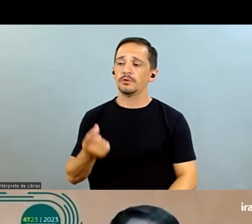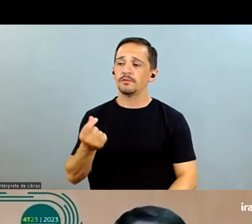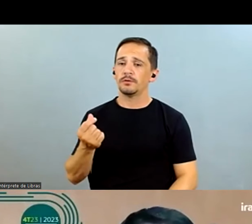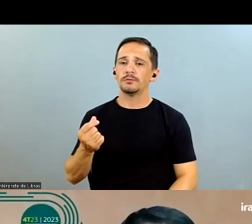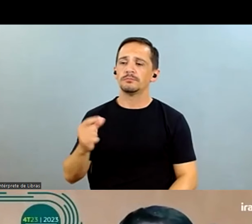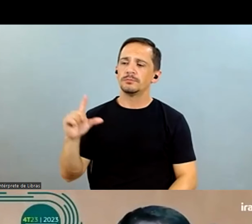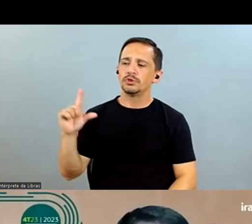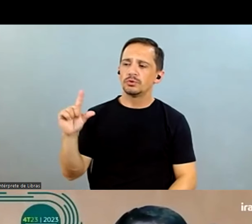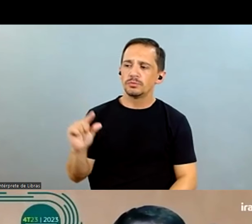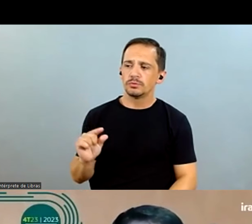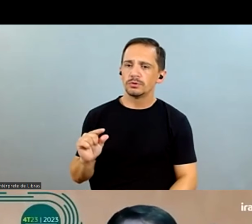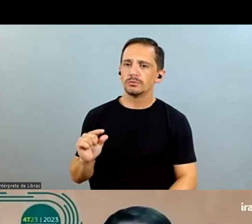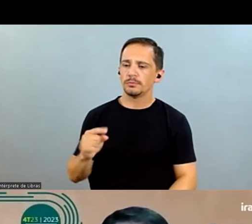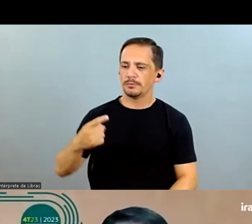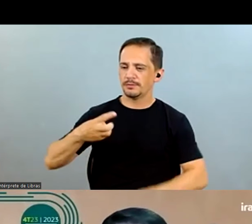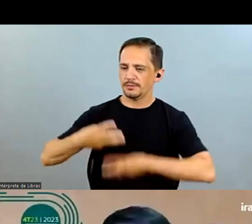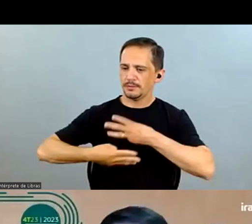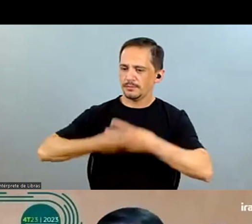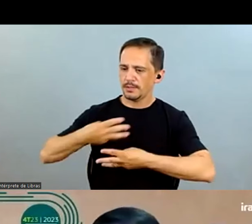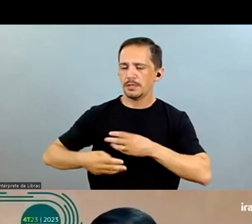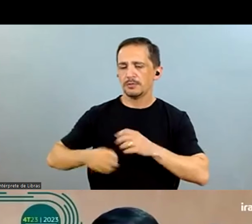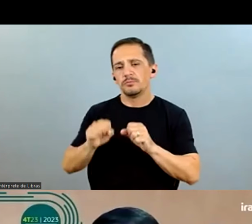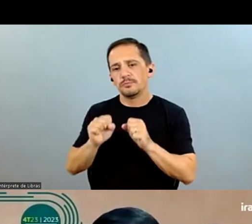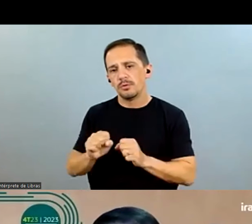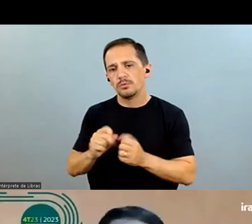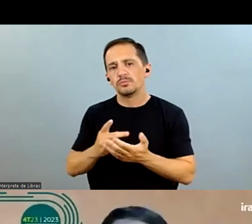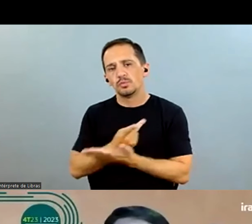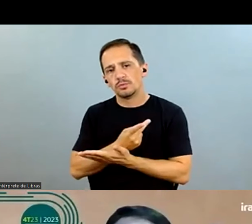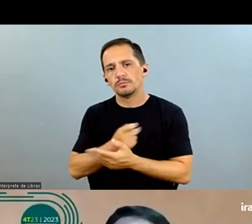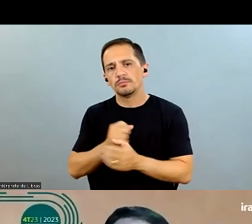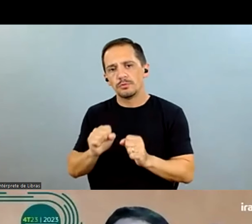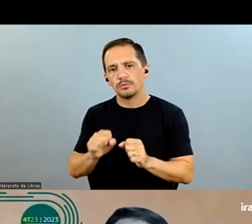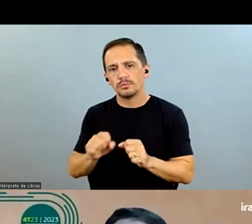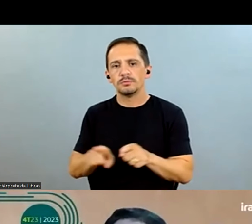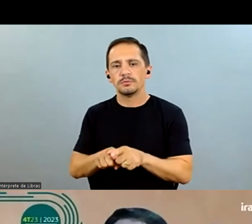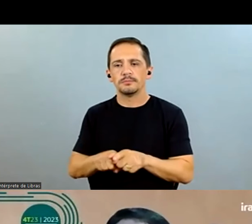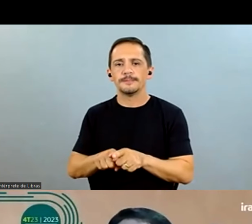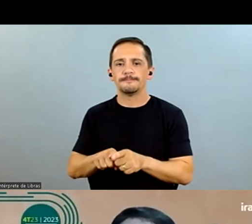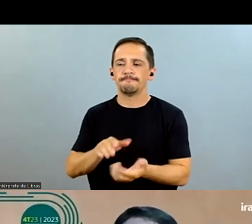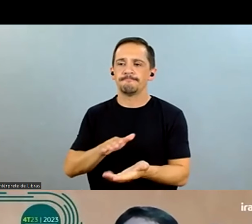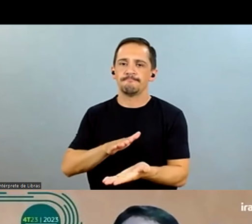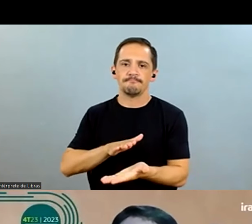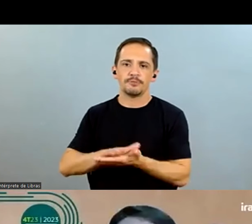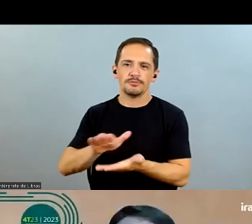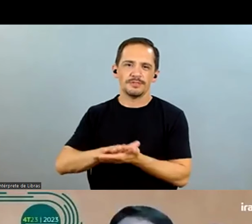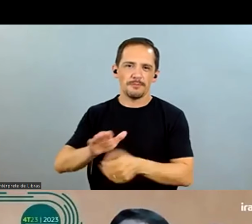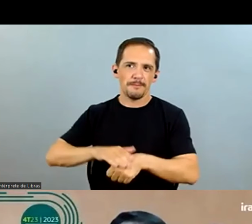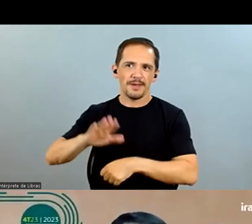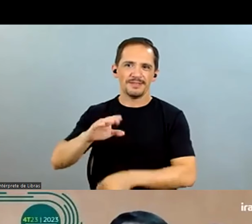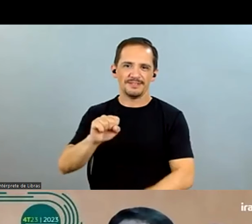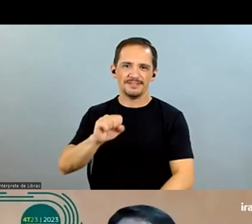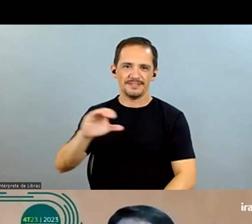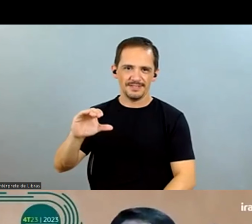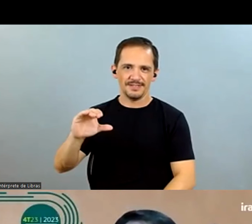trimestre em função de bidin e alguma negociação e até aumento de capacidade no em Santa Catarina que são preços um pouco